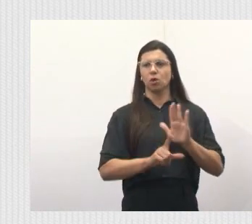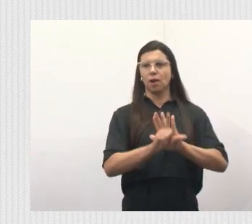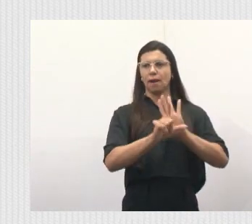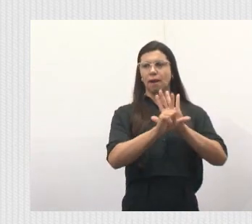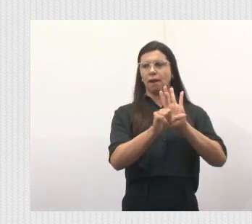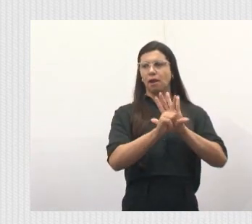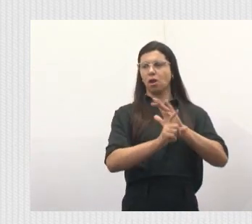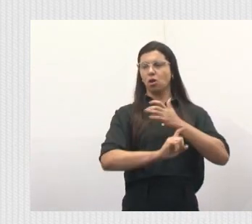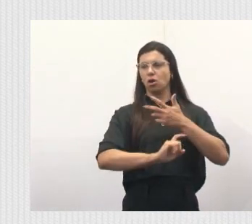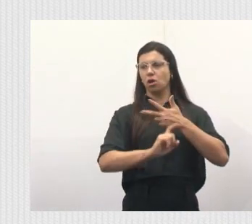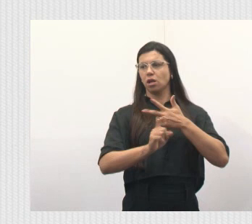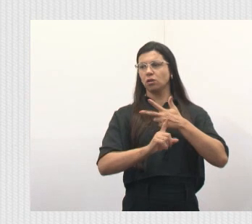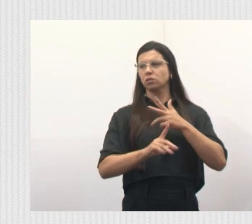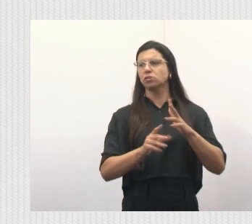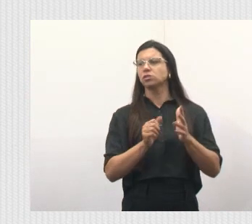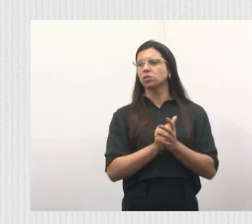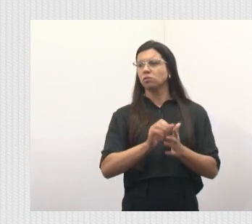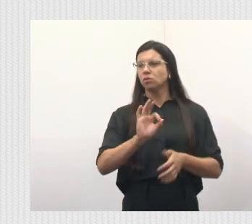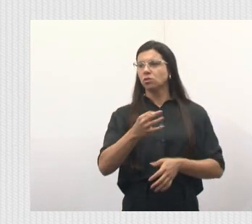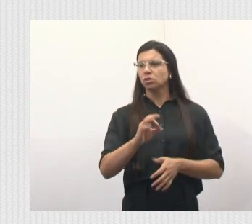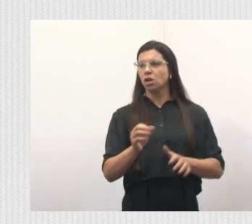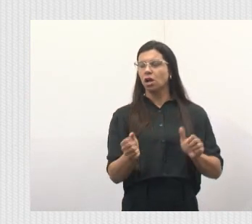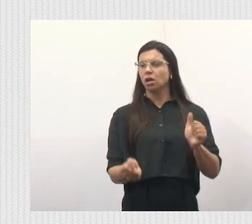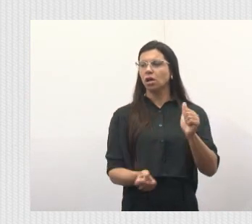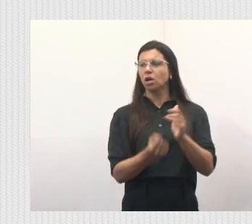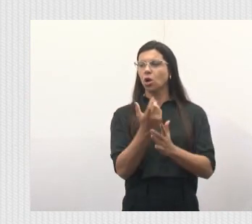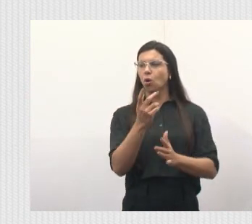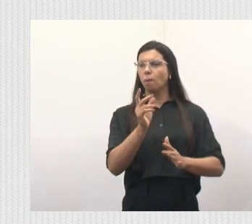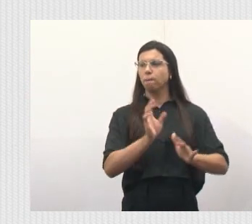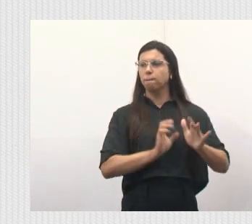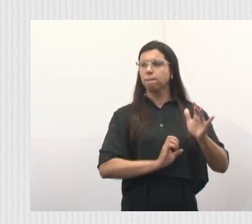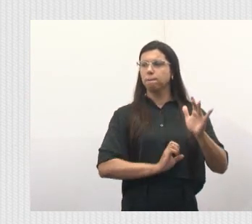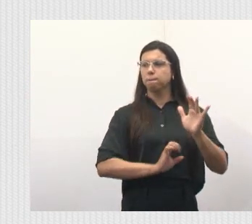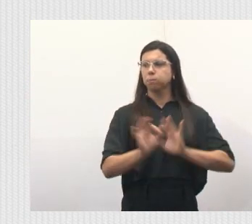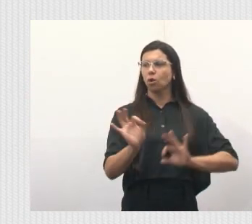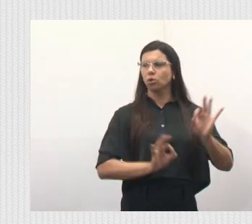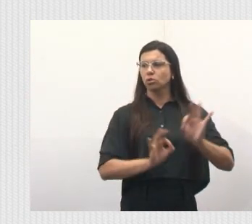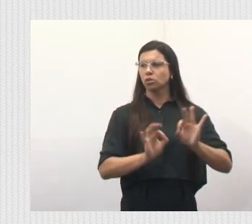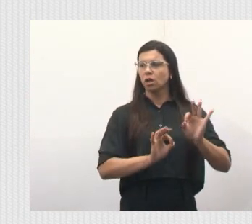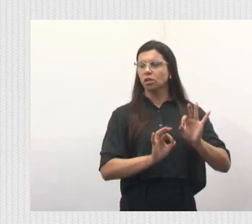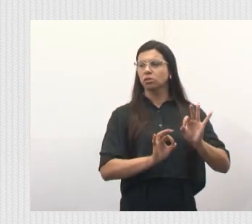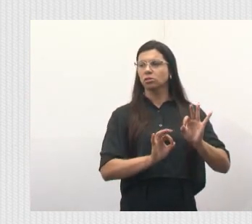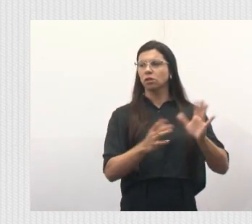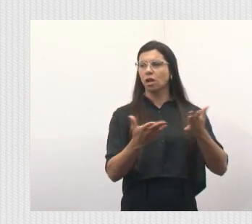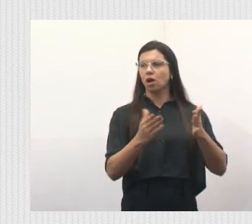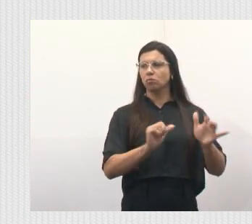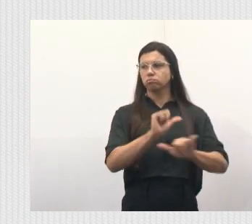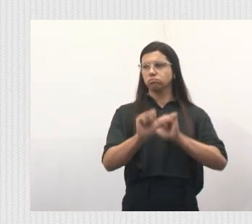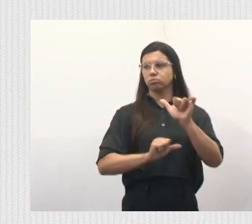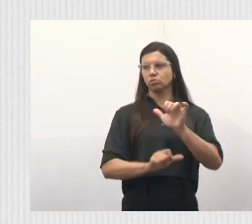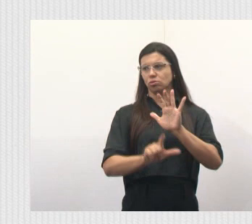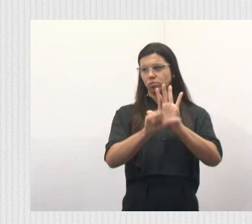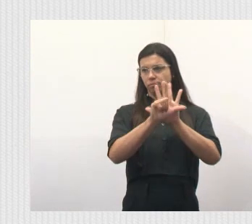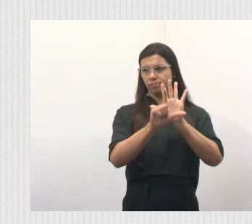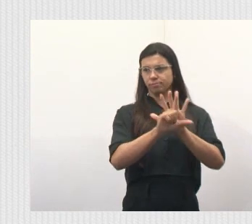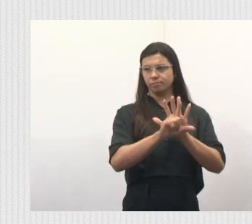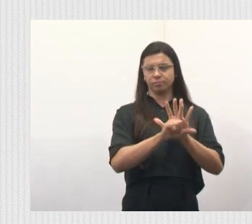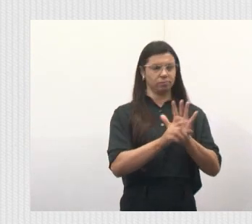o executivo já está, através da Secretaria de Educação, treinando, né, os profissionais com relação